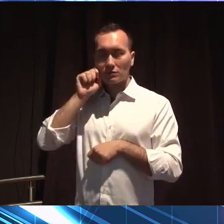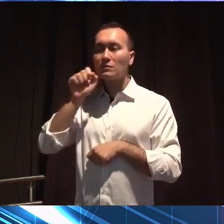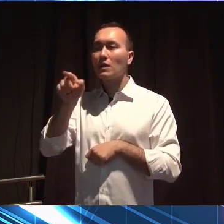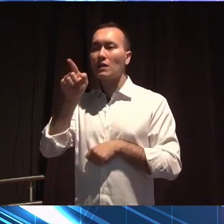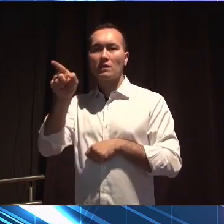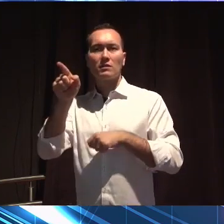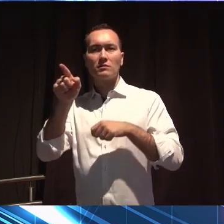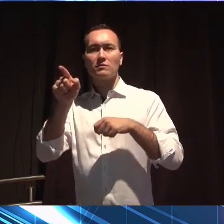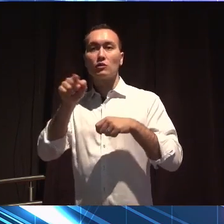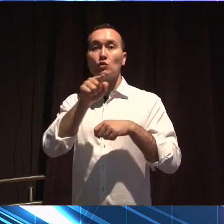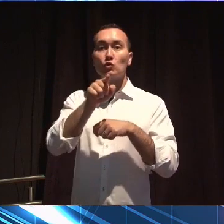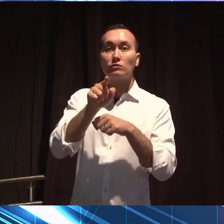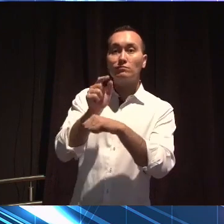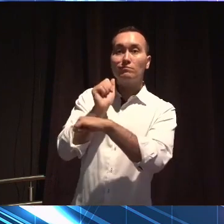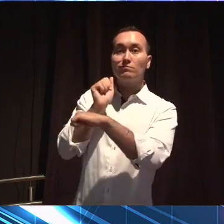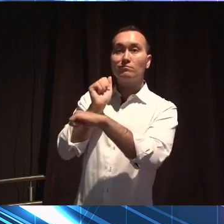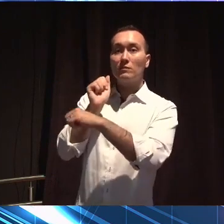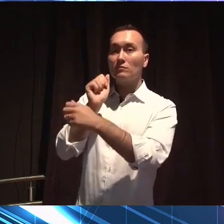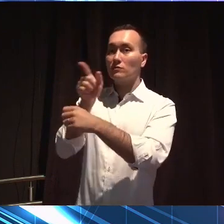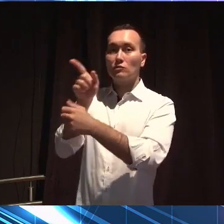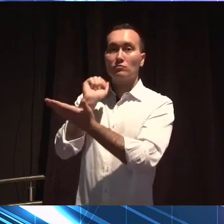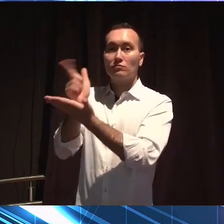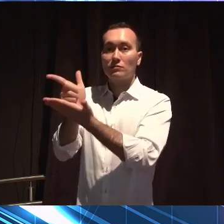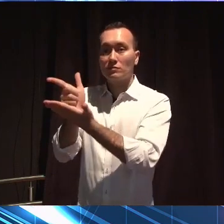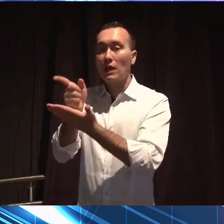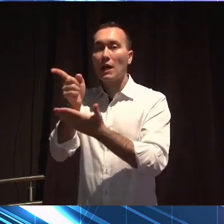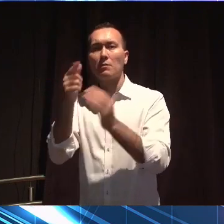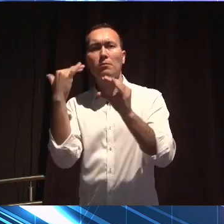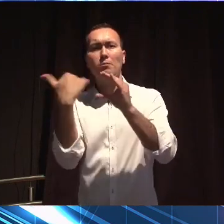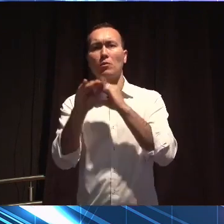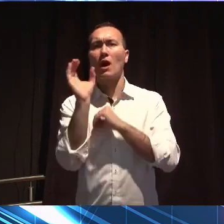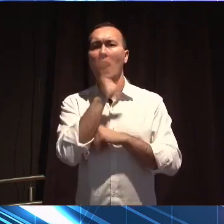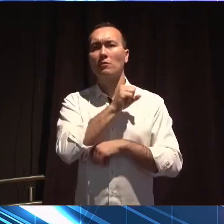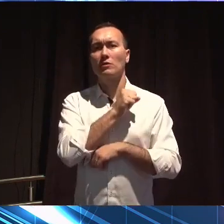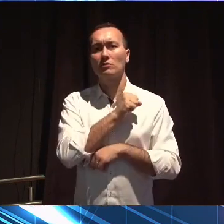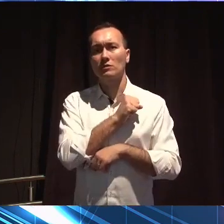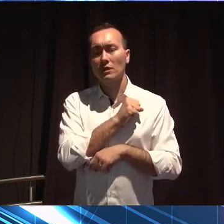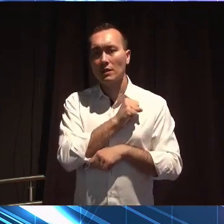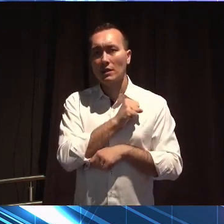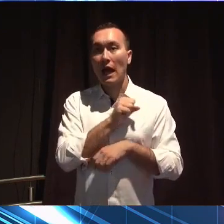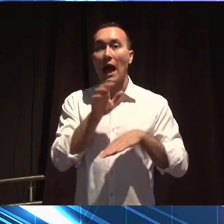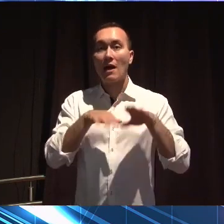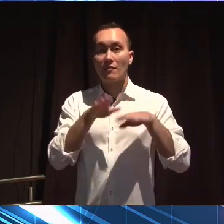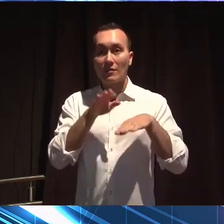tempo do que, eventualmente, uma loja grande brasileira.